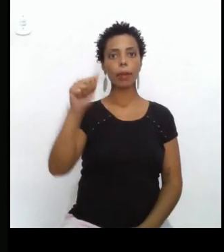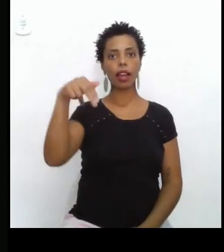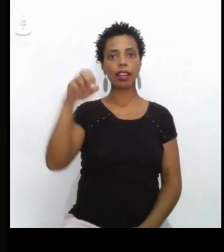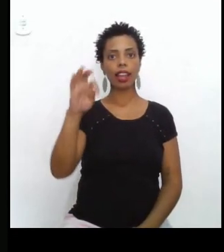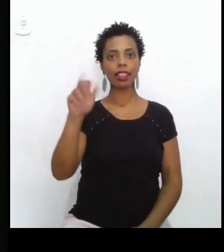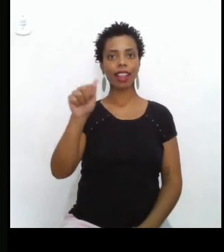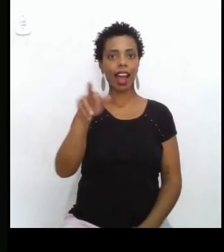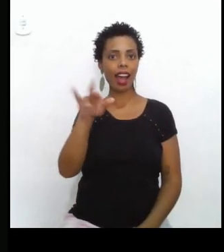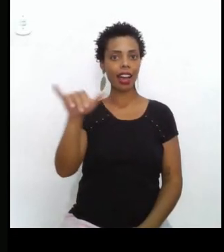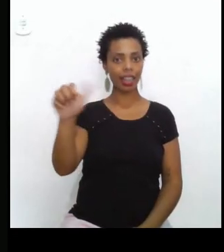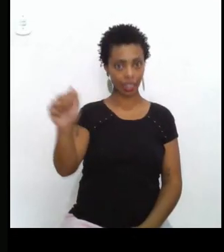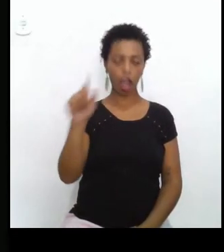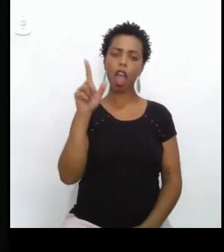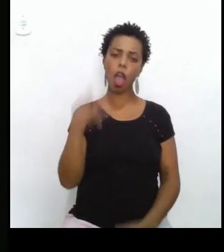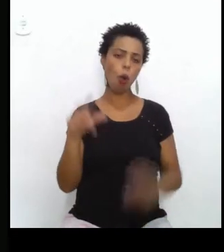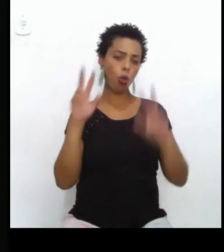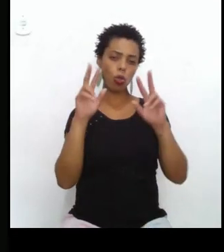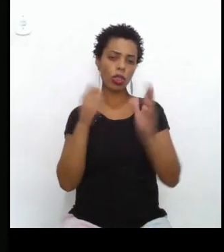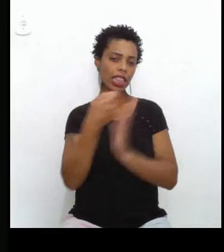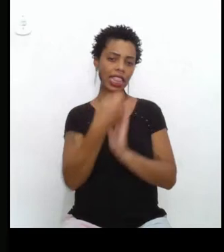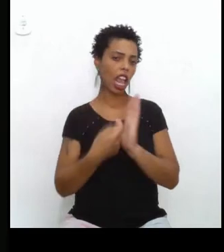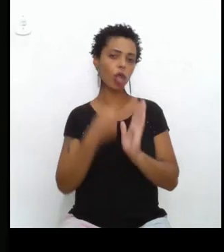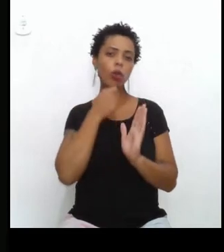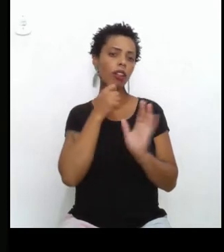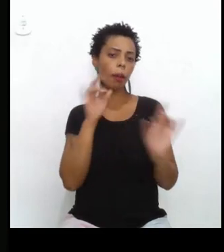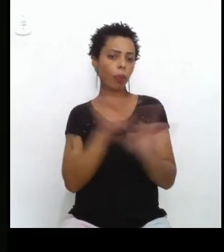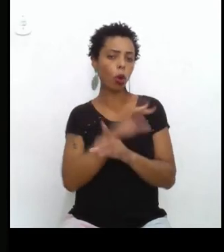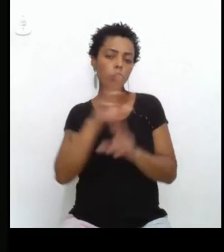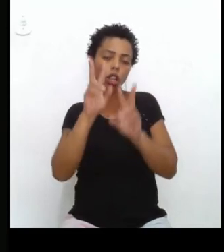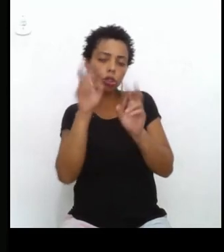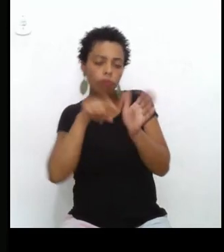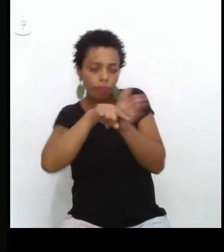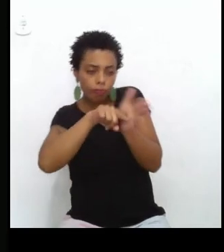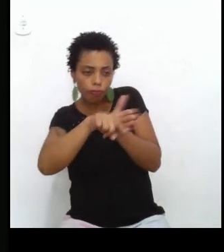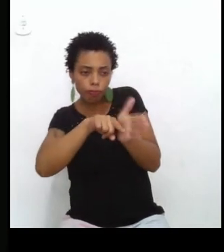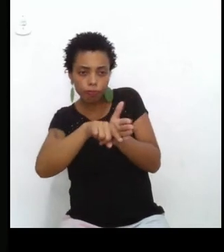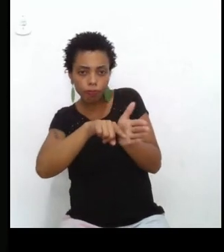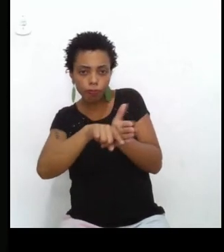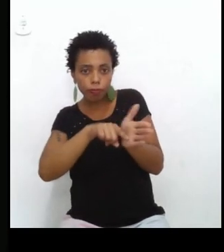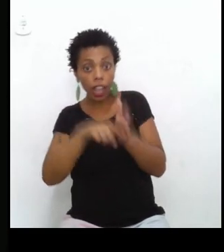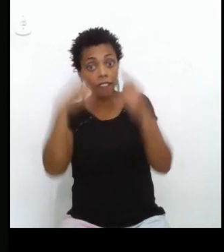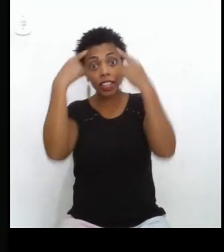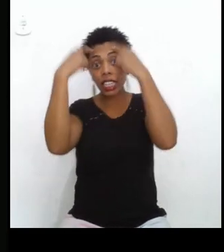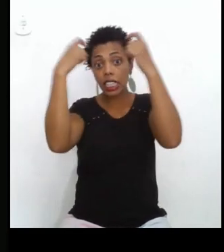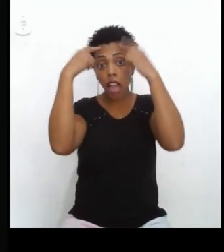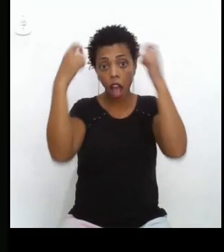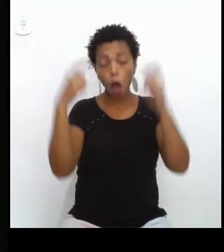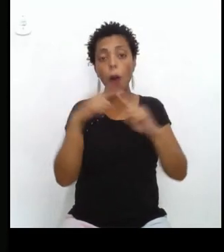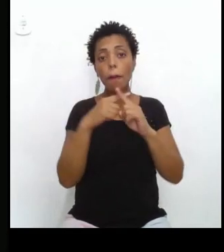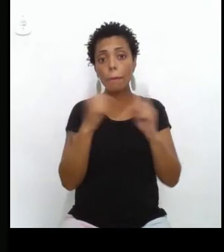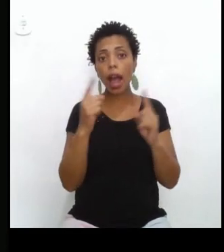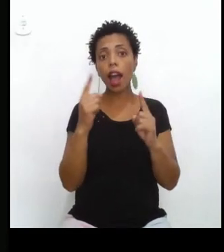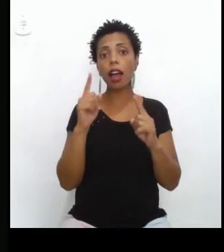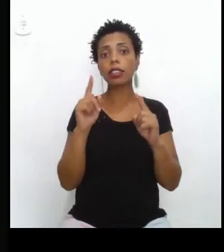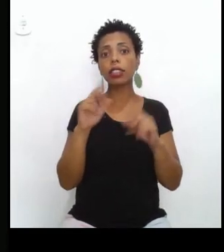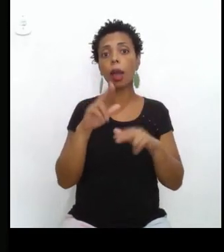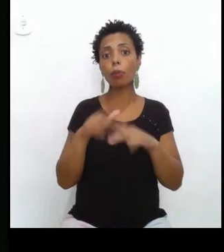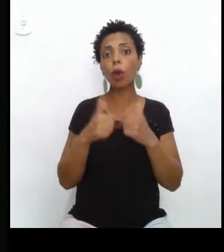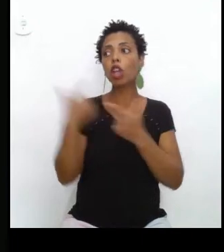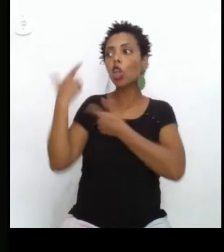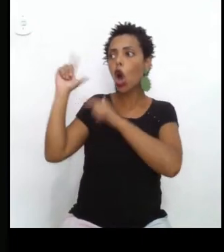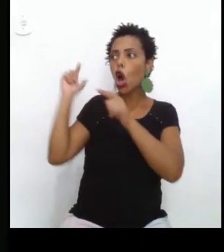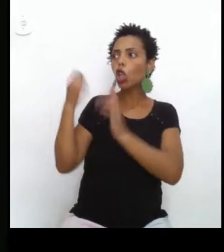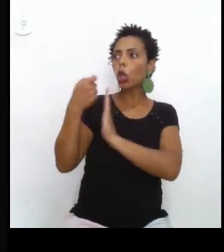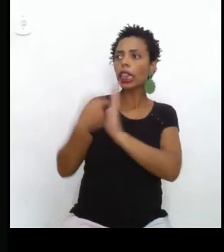ele é um texto de ficção especulativa e vem como desdobramento de alguns outros textos